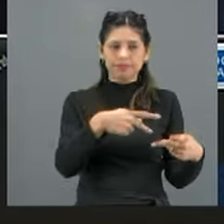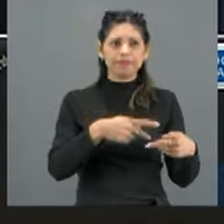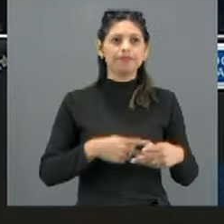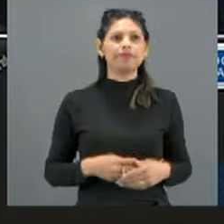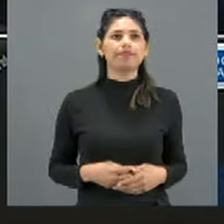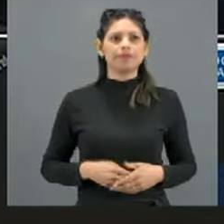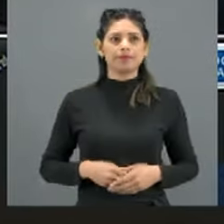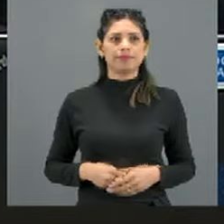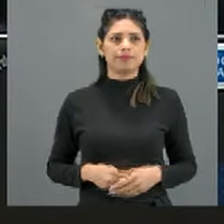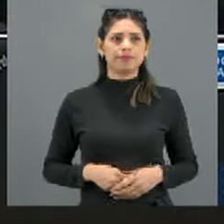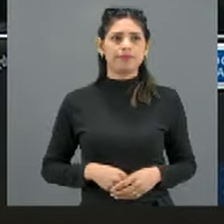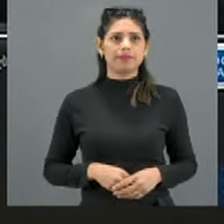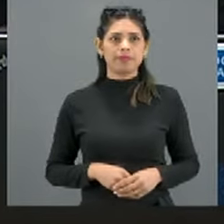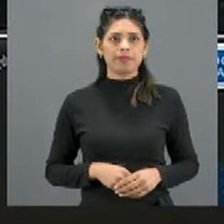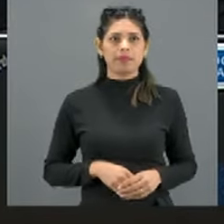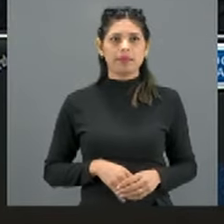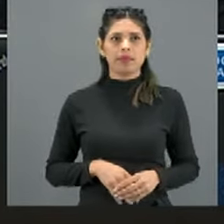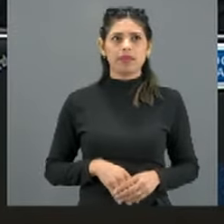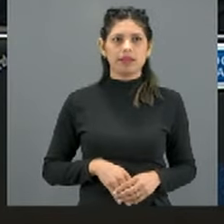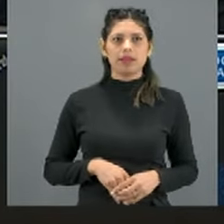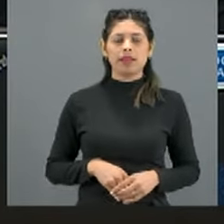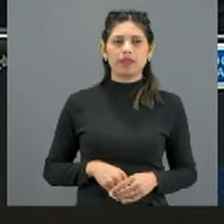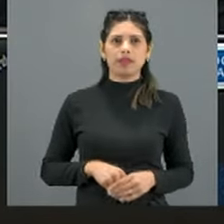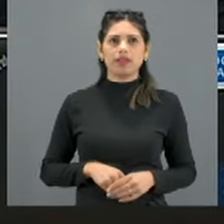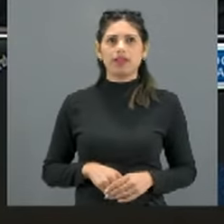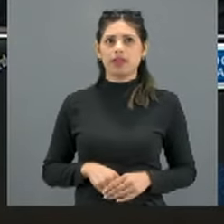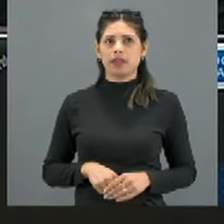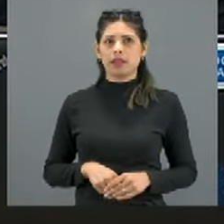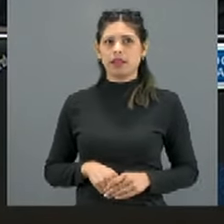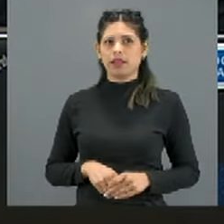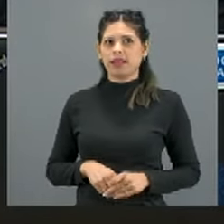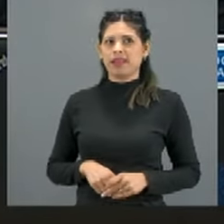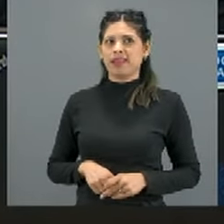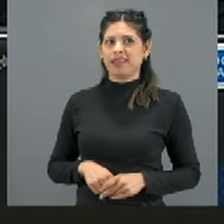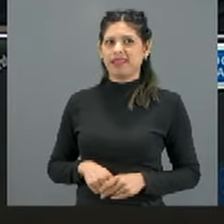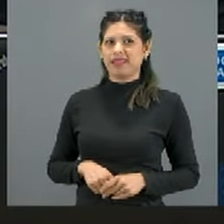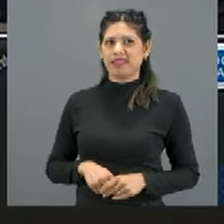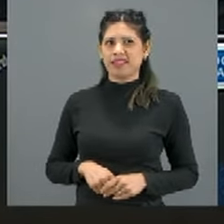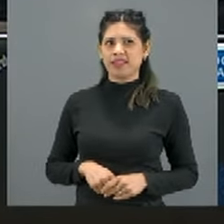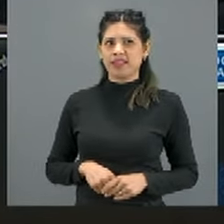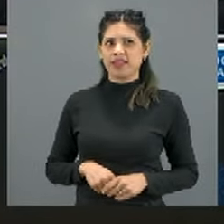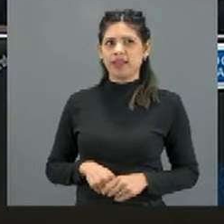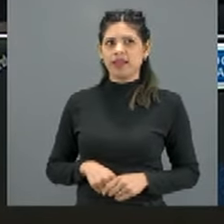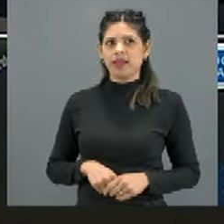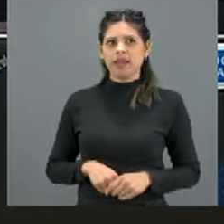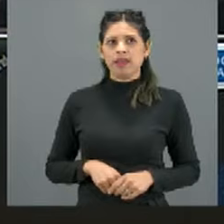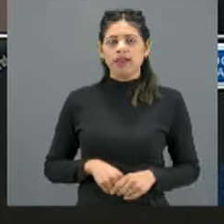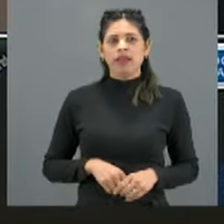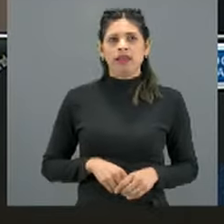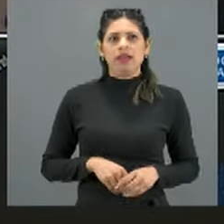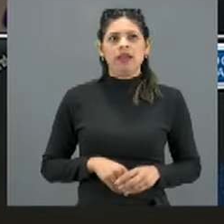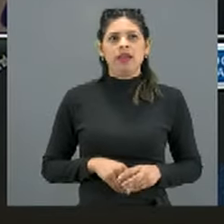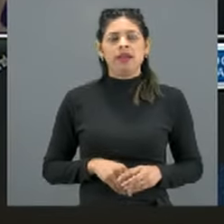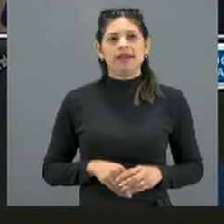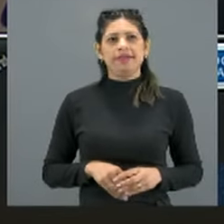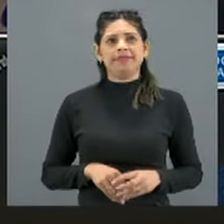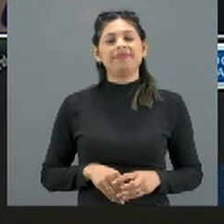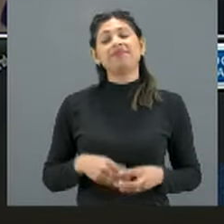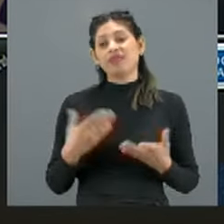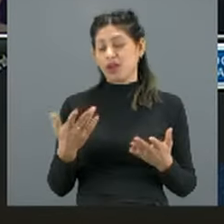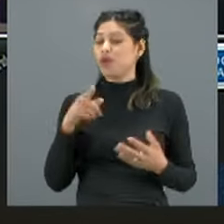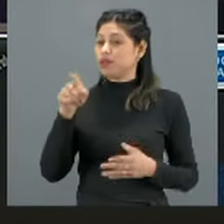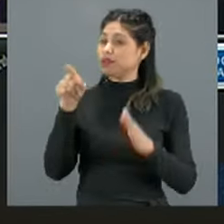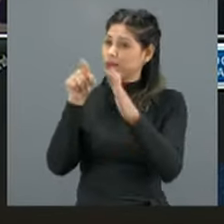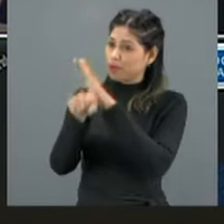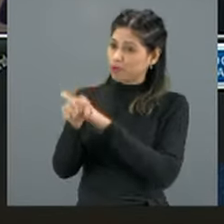quiser uma fala antes, aqui a gente é o mais democrático possível, aqui a gente precisa, e o brasileiro precisa ajudar nisso, né?